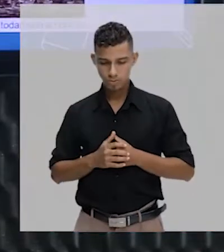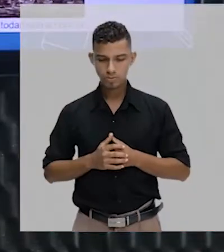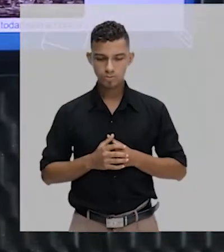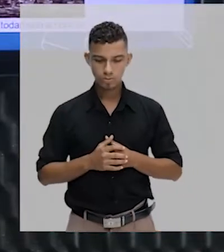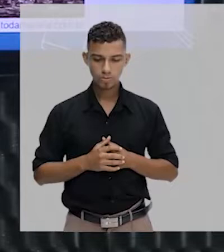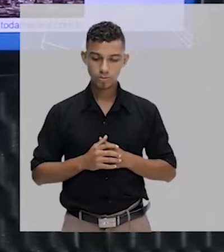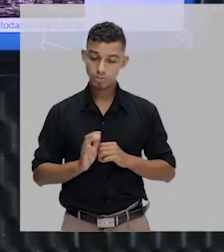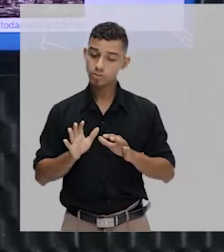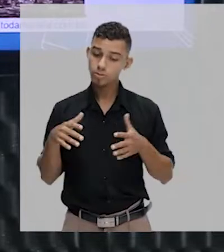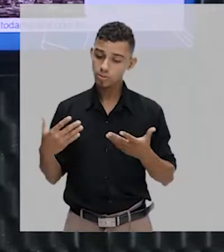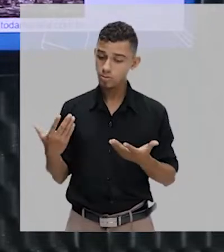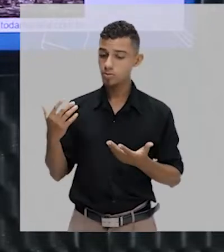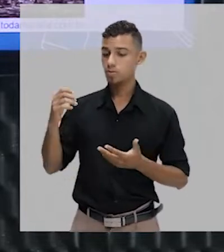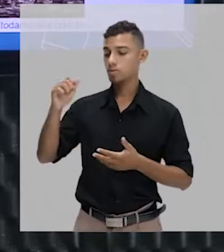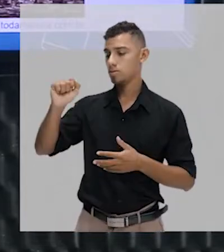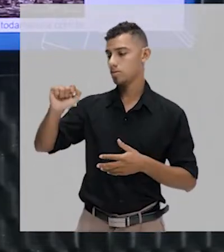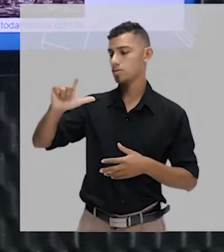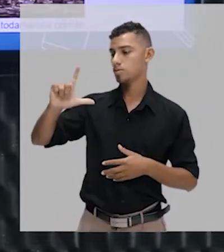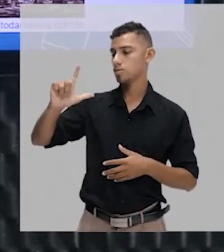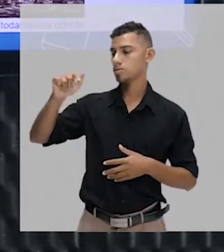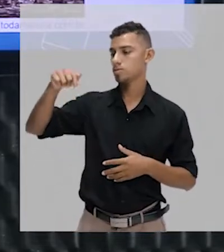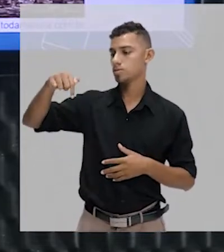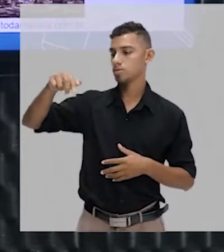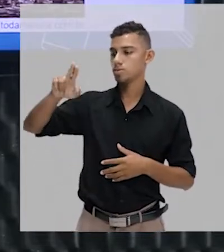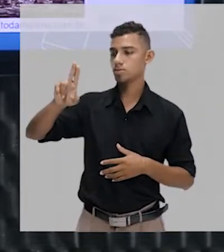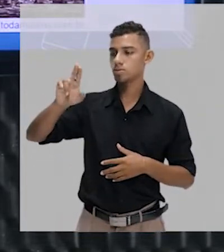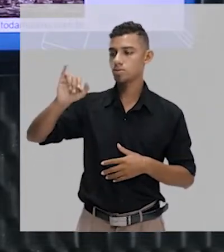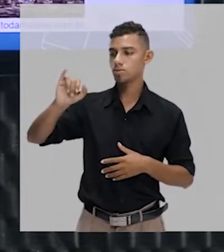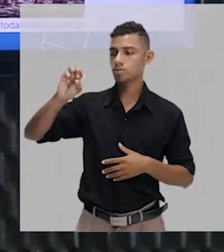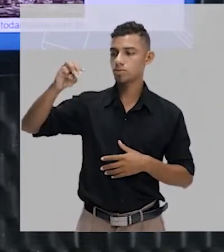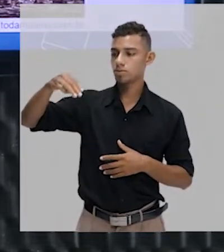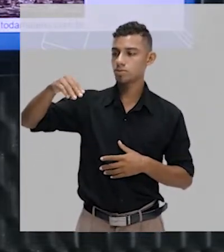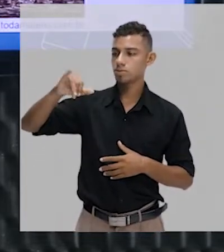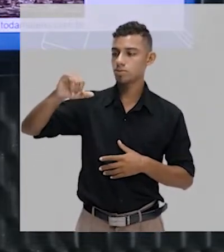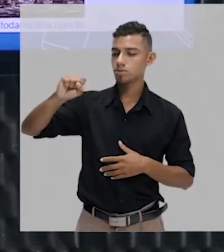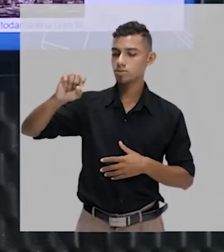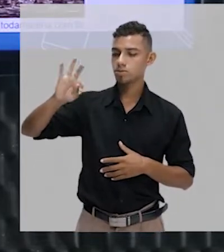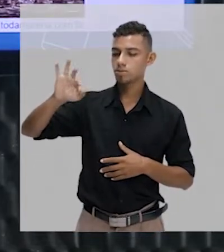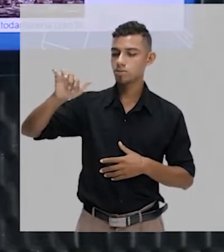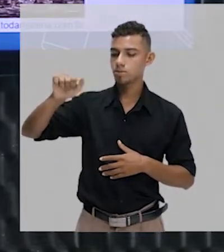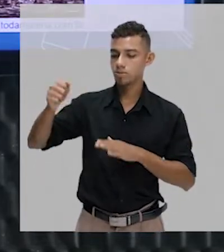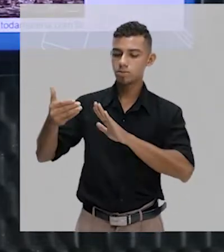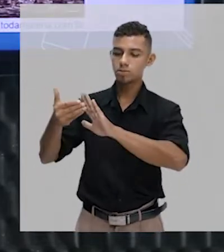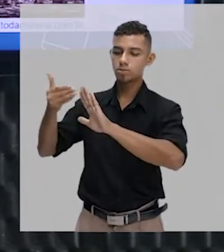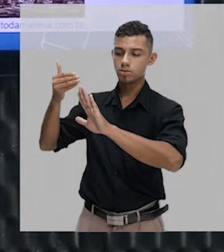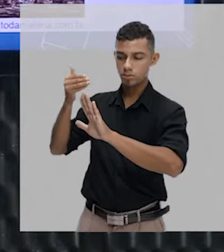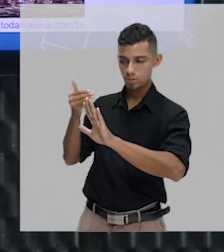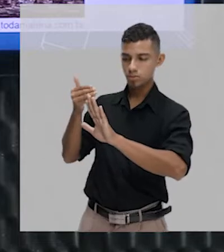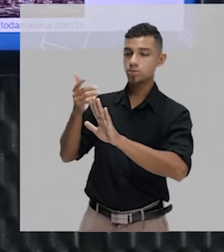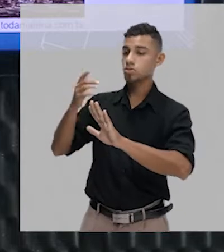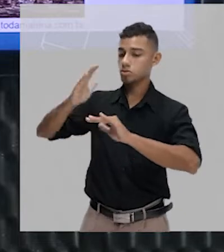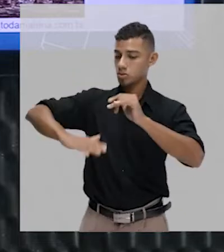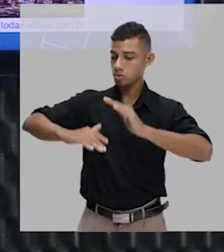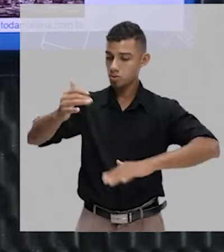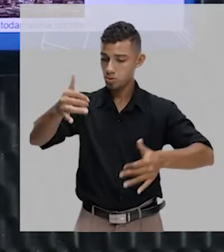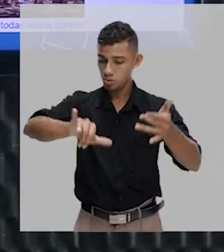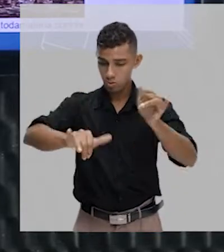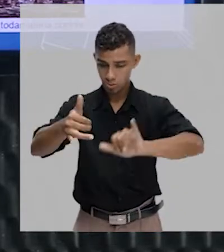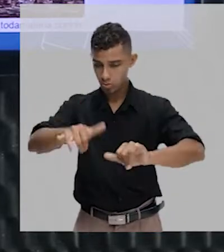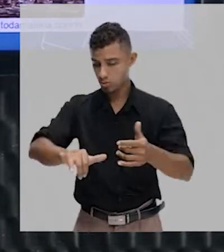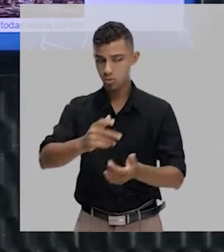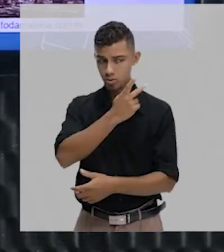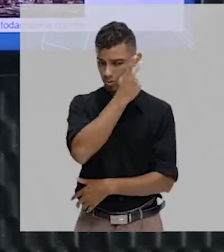Então, os alquimistas, né, foram os precursores dos químicos. Então, na Idade Média, né,